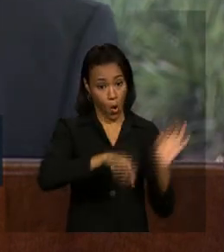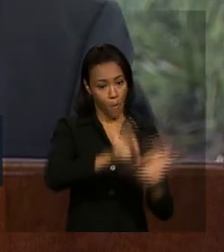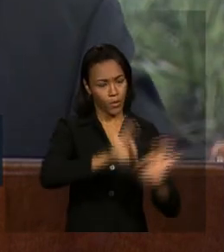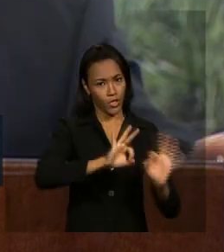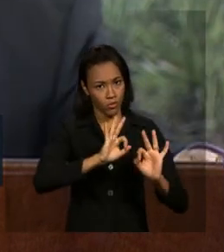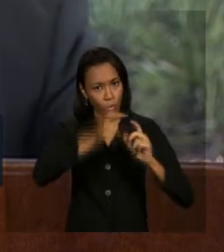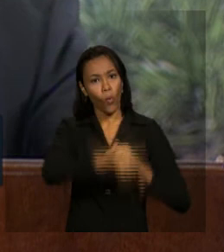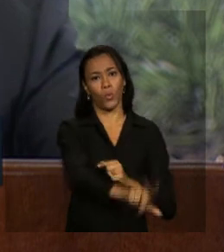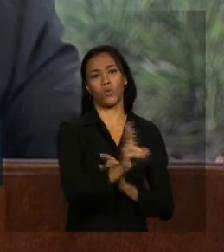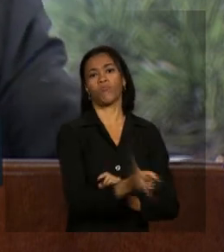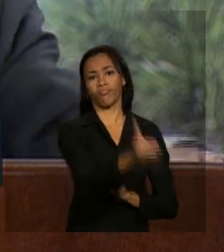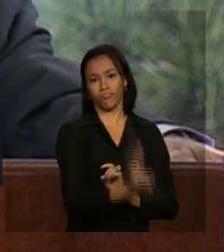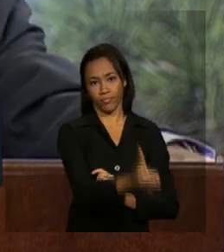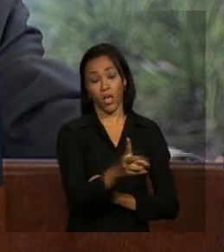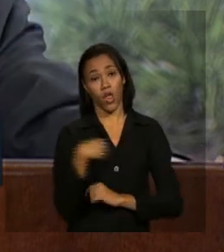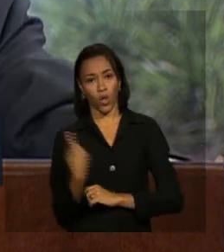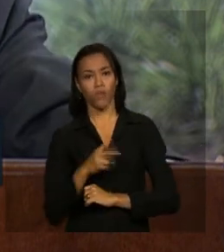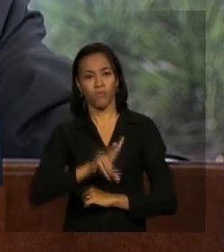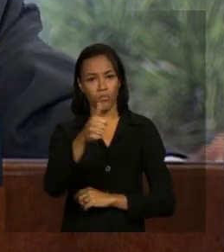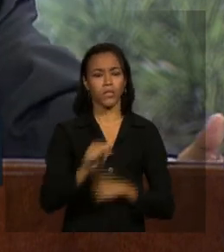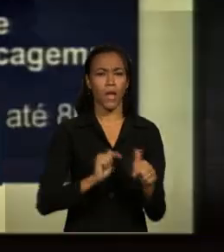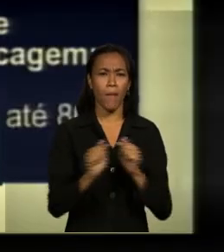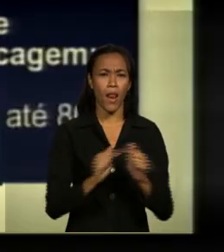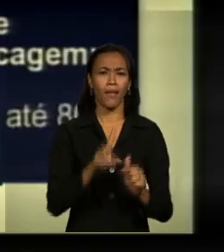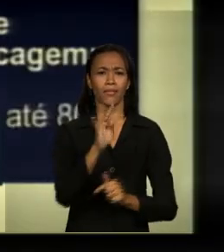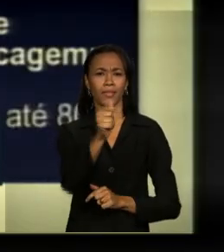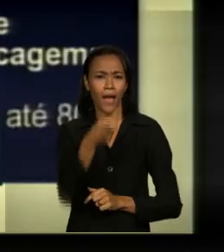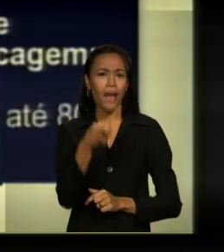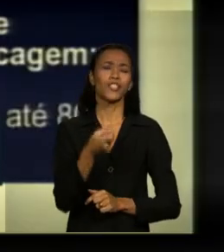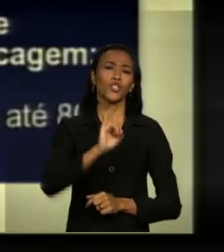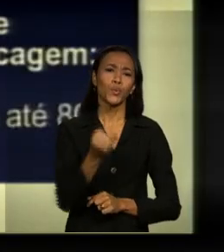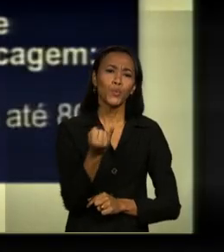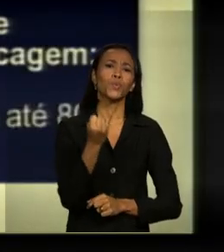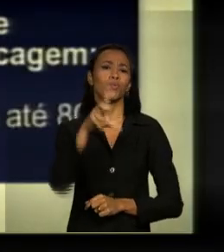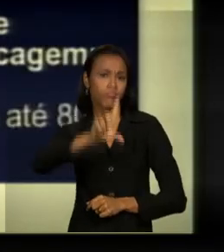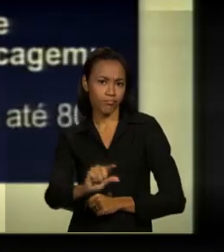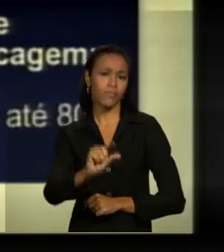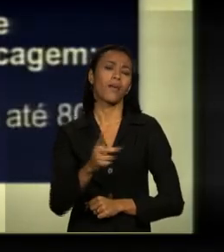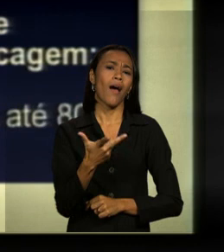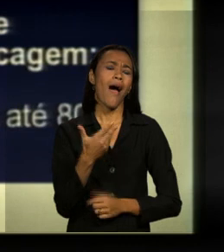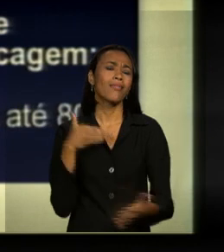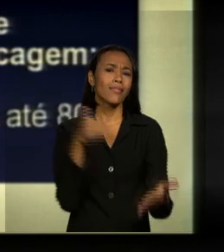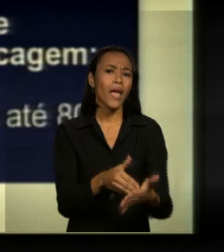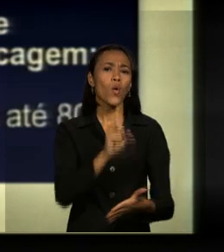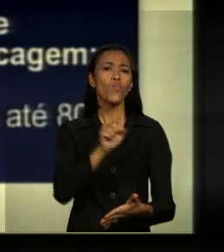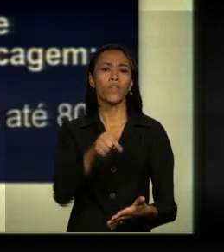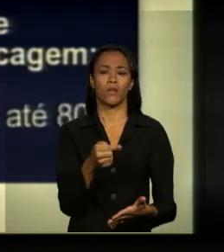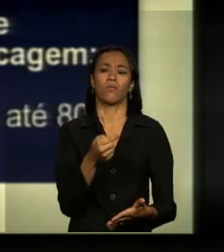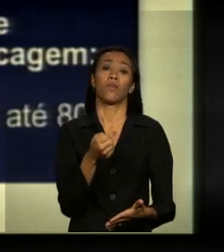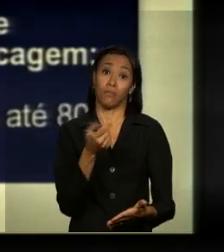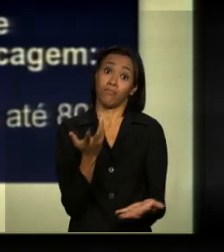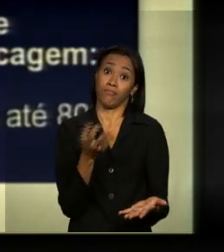fica em pé nós vamos trabalhar com taxas de financiamentos juros de tjlp mais até um por